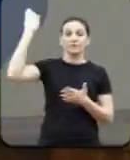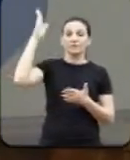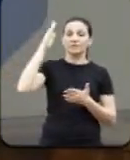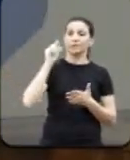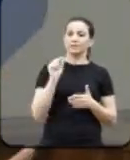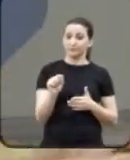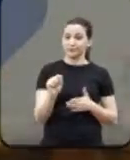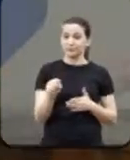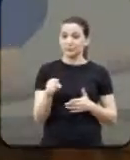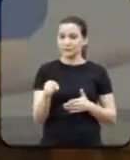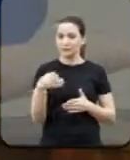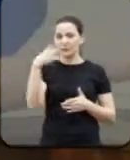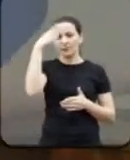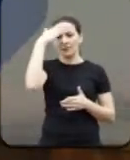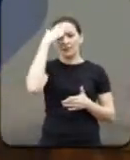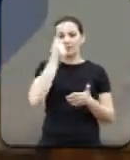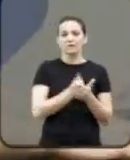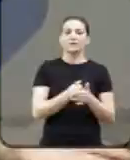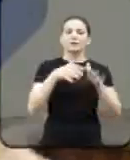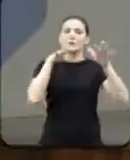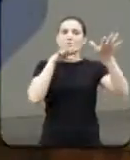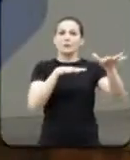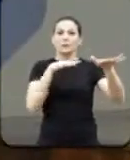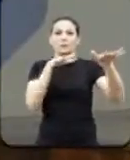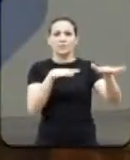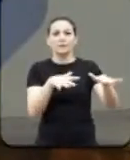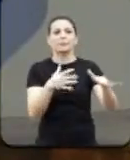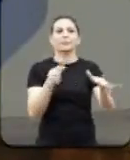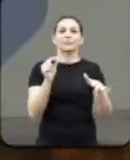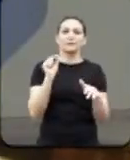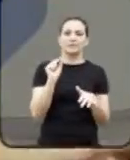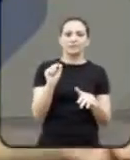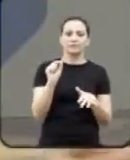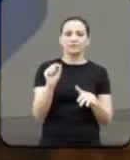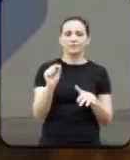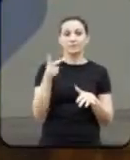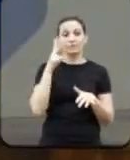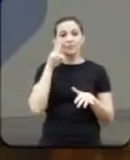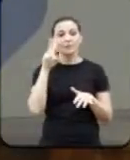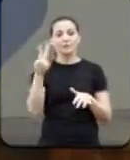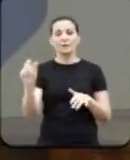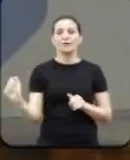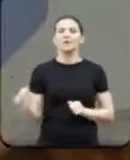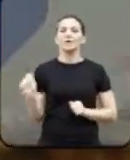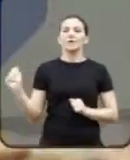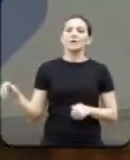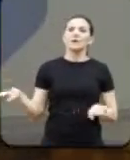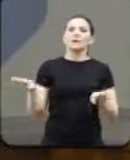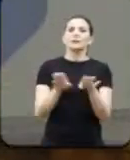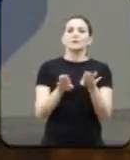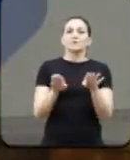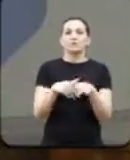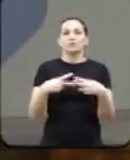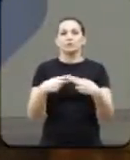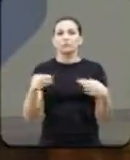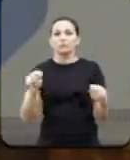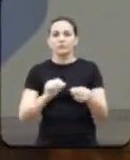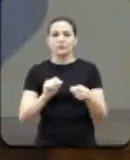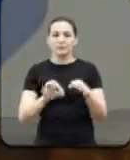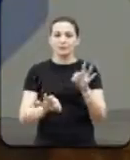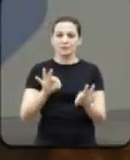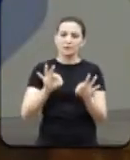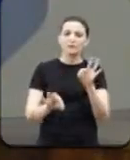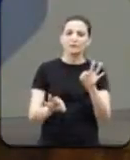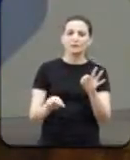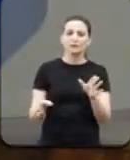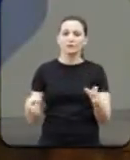temente a Deus. O vereador acredita que todos esses movimentos de protestos, essas manifestações e o que a gente está assistindo aqui em Araraquara